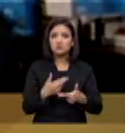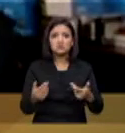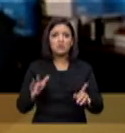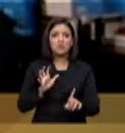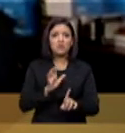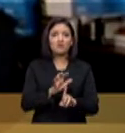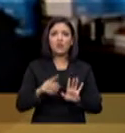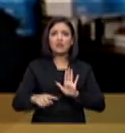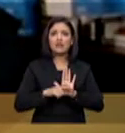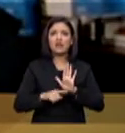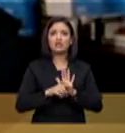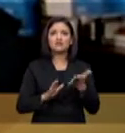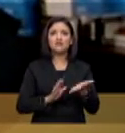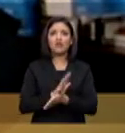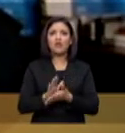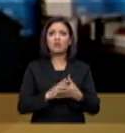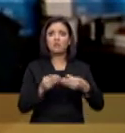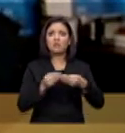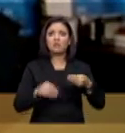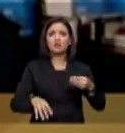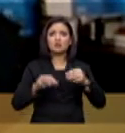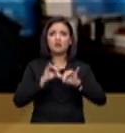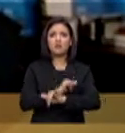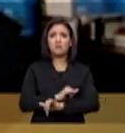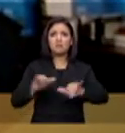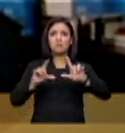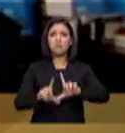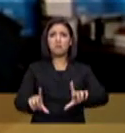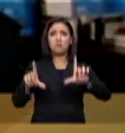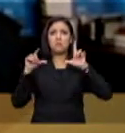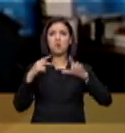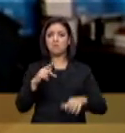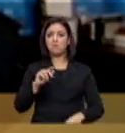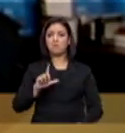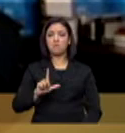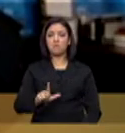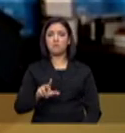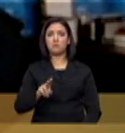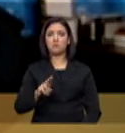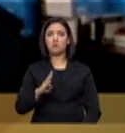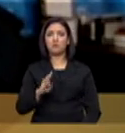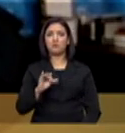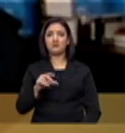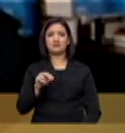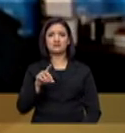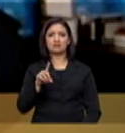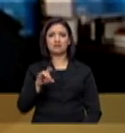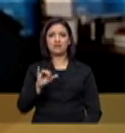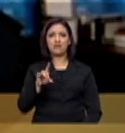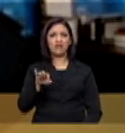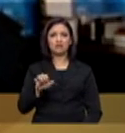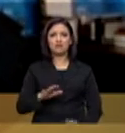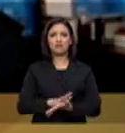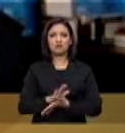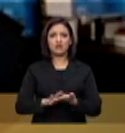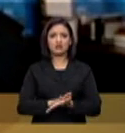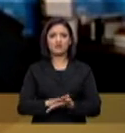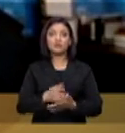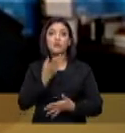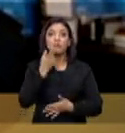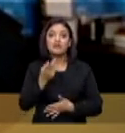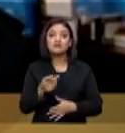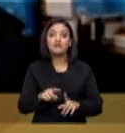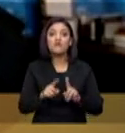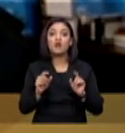publicidade. O que essa lei que está, a redação vigente, trata é da comunicação mercadológica dirigida às